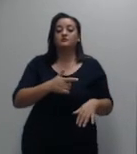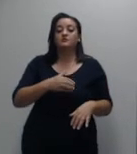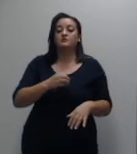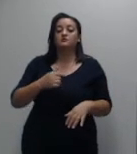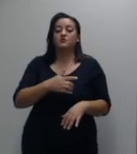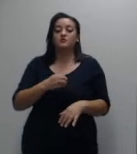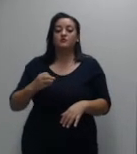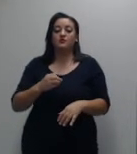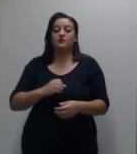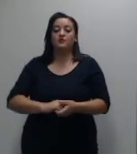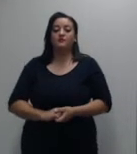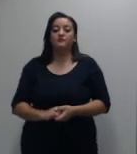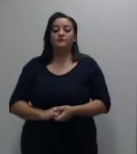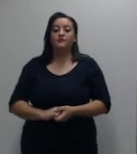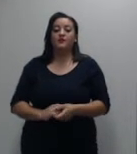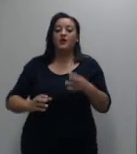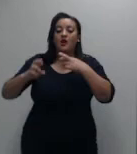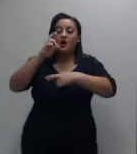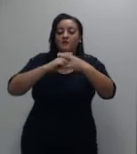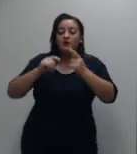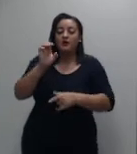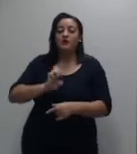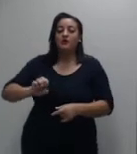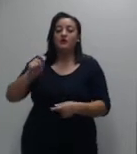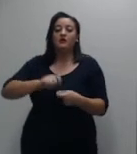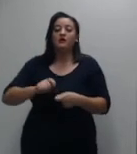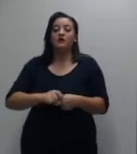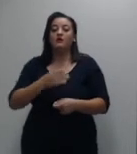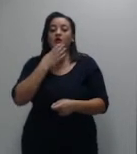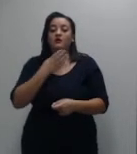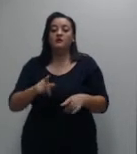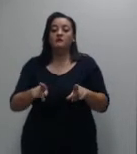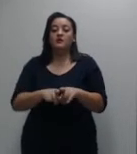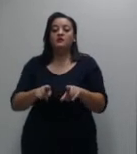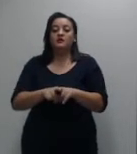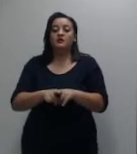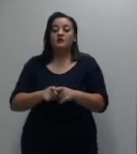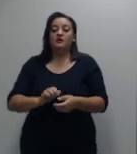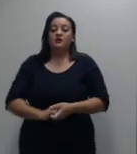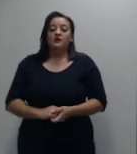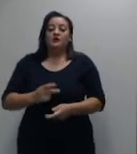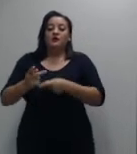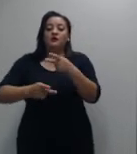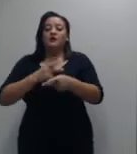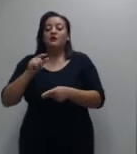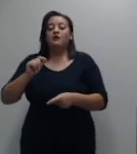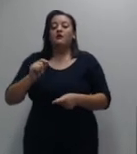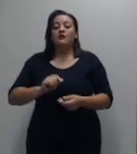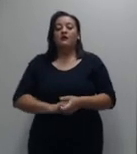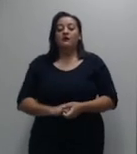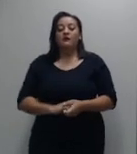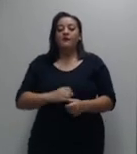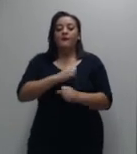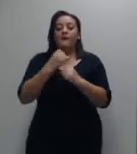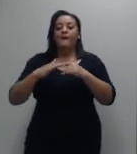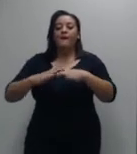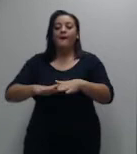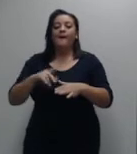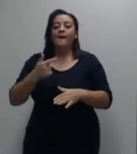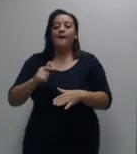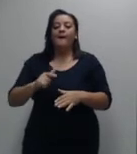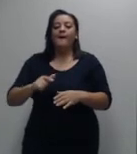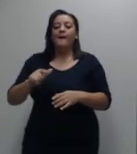A procuradoria do estado faz uma petição usado para tratar essa petição nos autos dizendo que por conta da pandemia não se fim